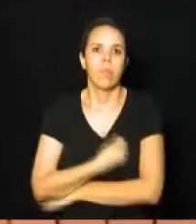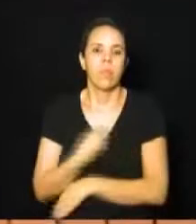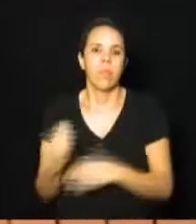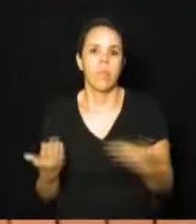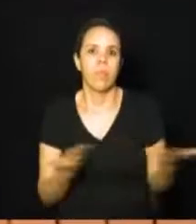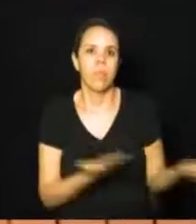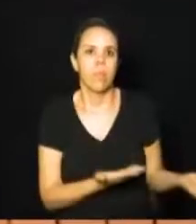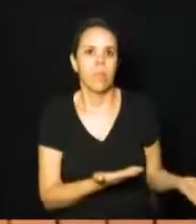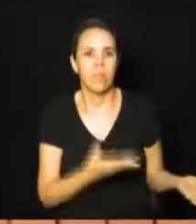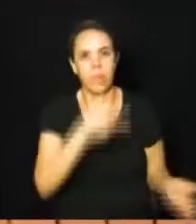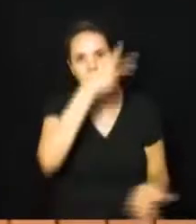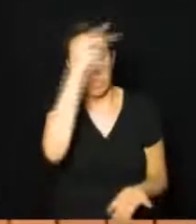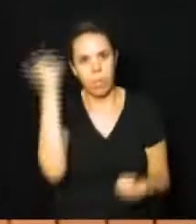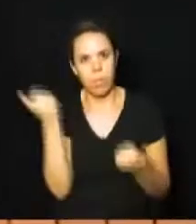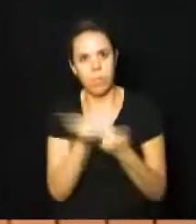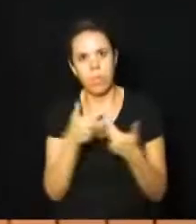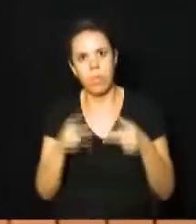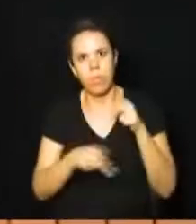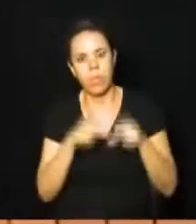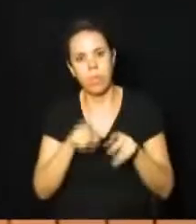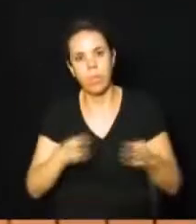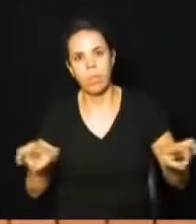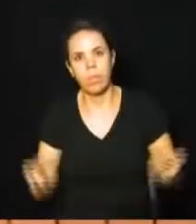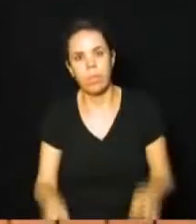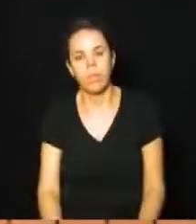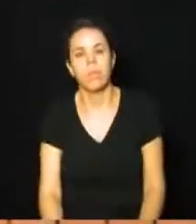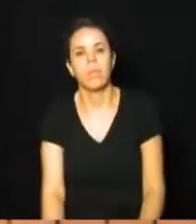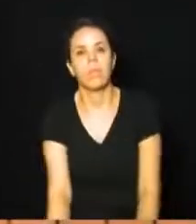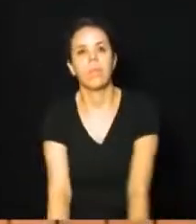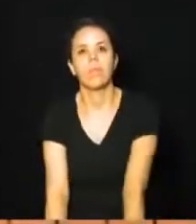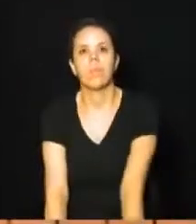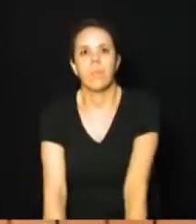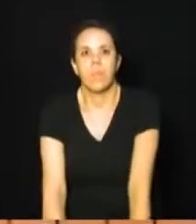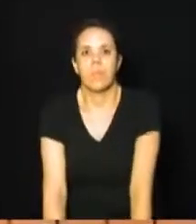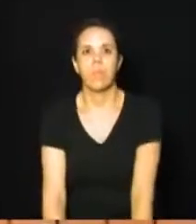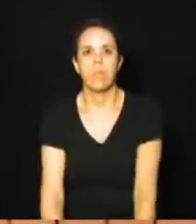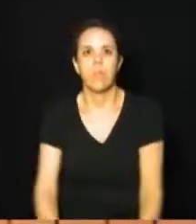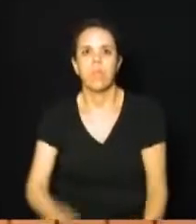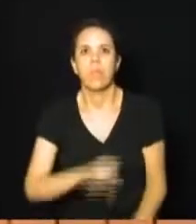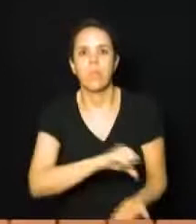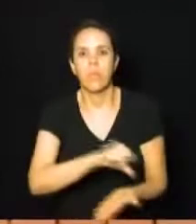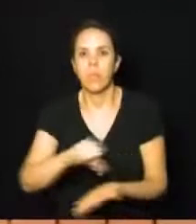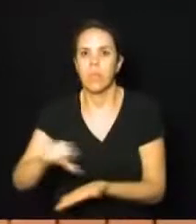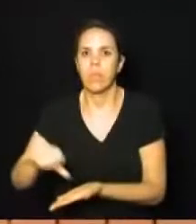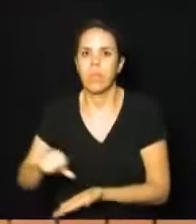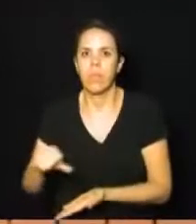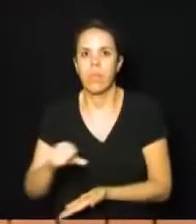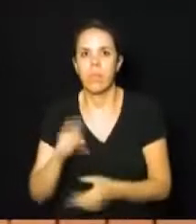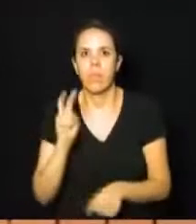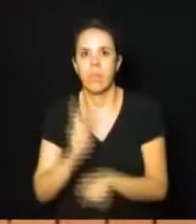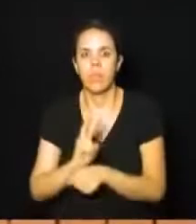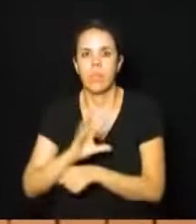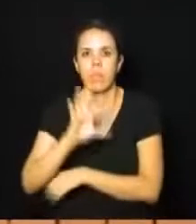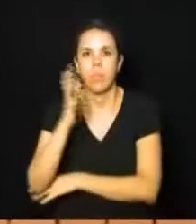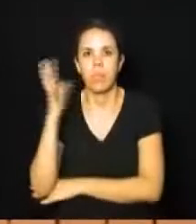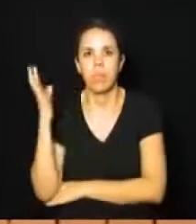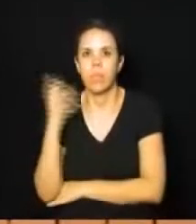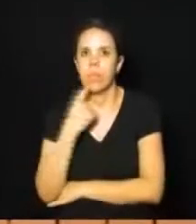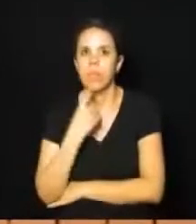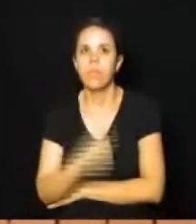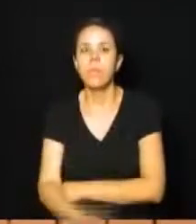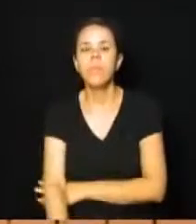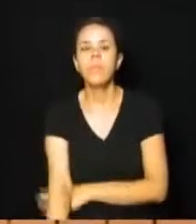recebendo subprefeitos e representantes das regionais da área de proteção ambiental de